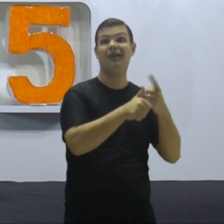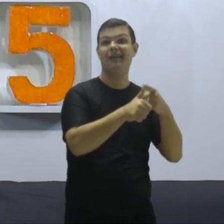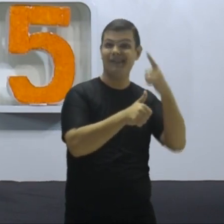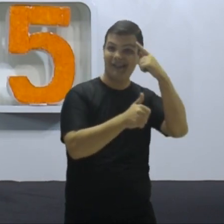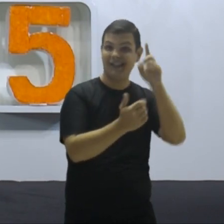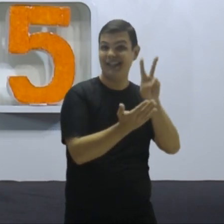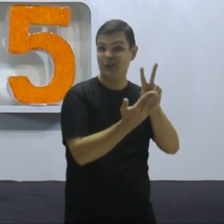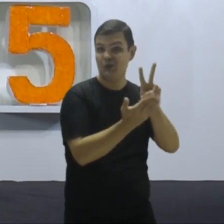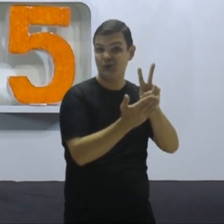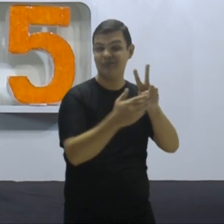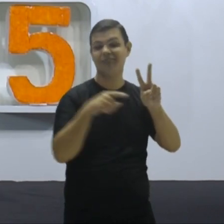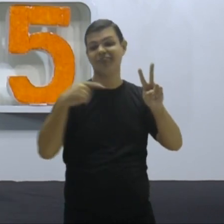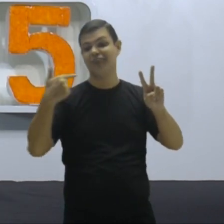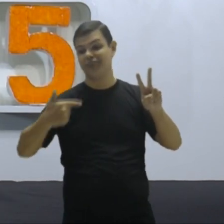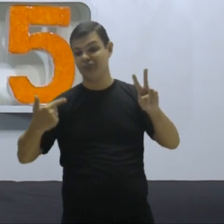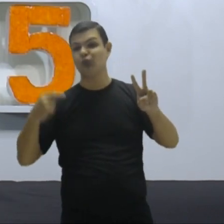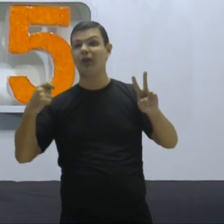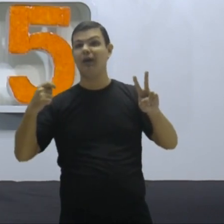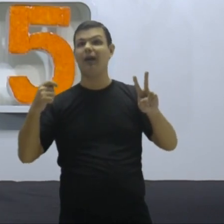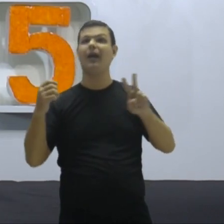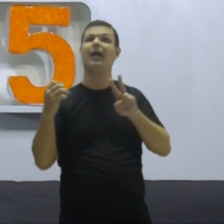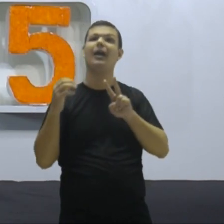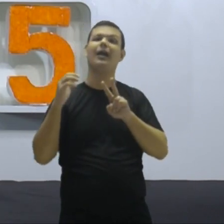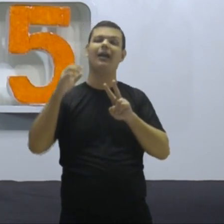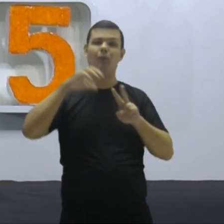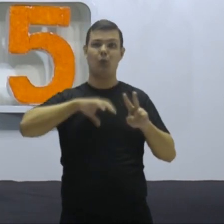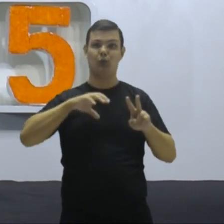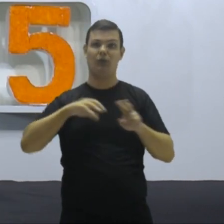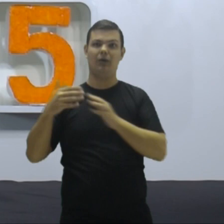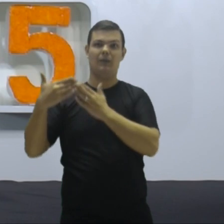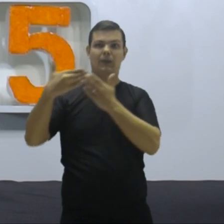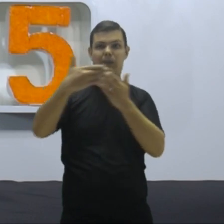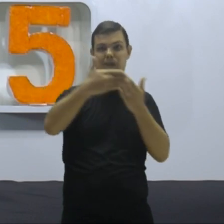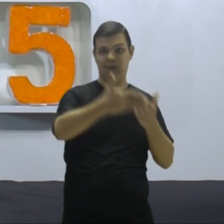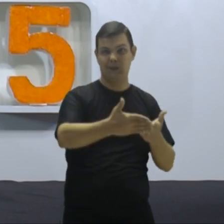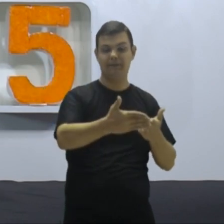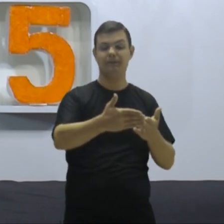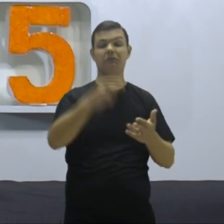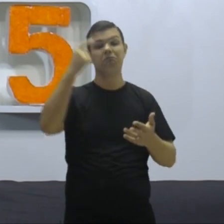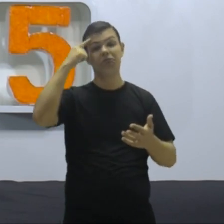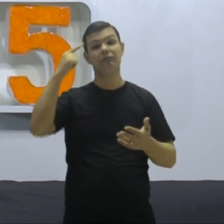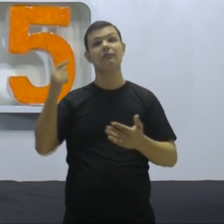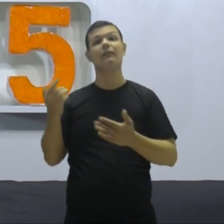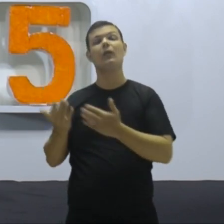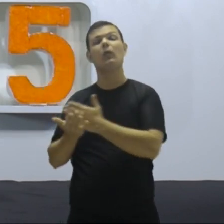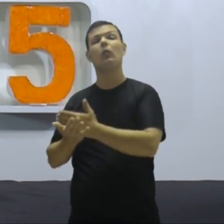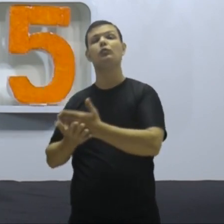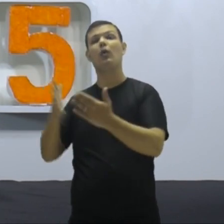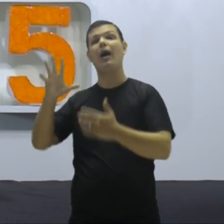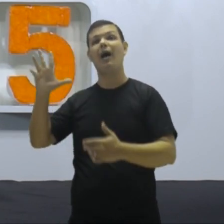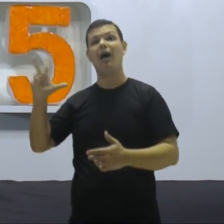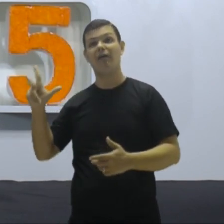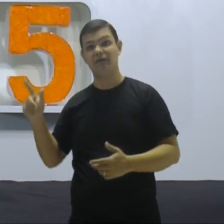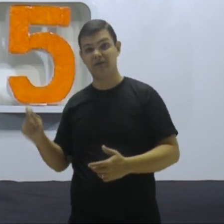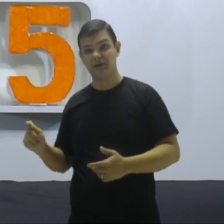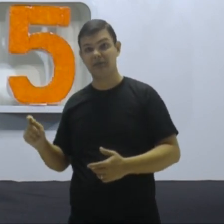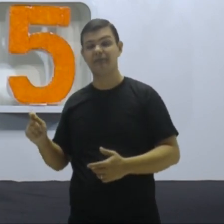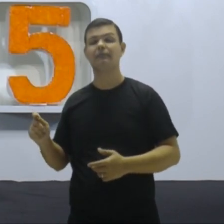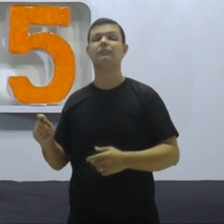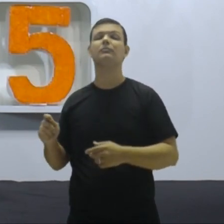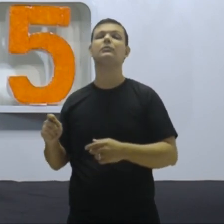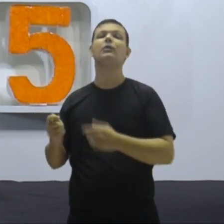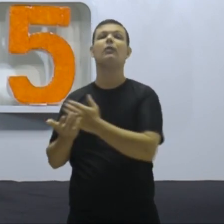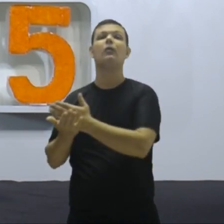região. Então, por isso que se diz que a origem do mundo foi na África, mas no Brasil considera-se os